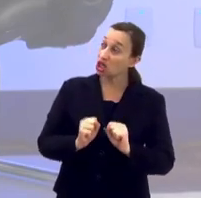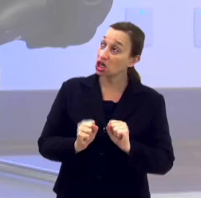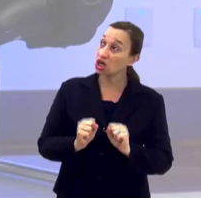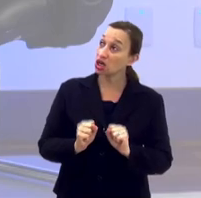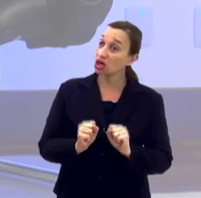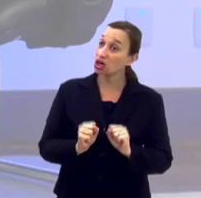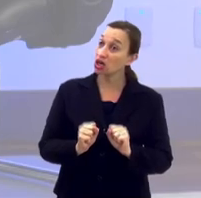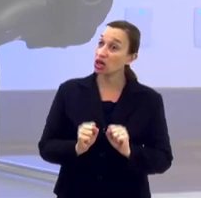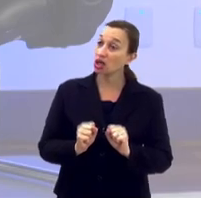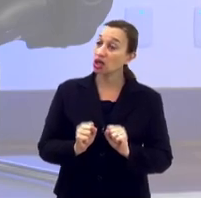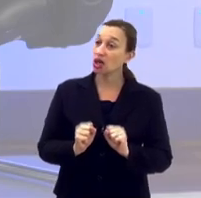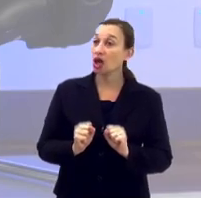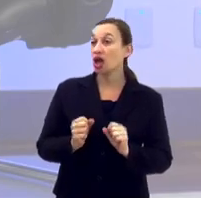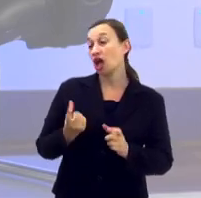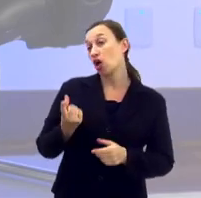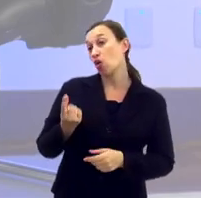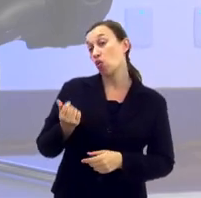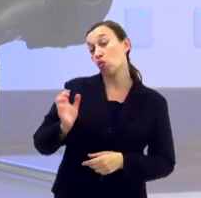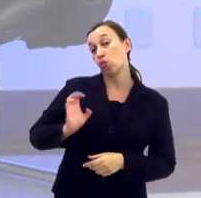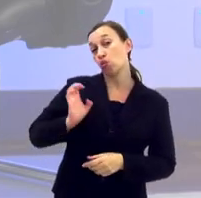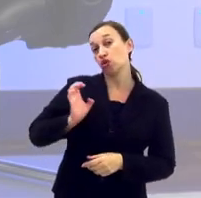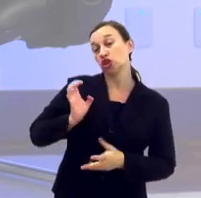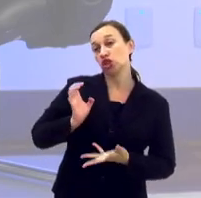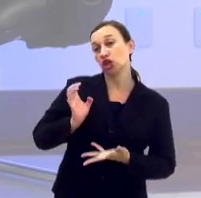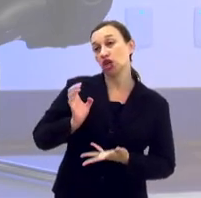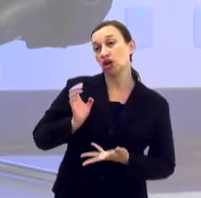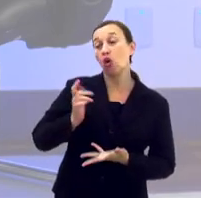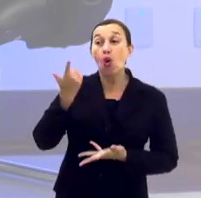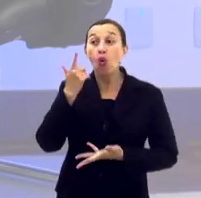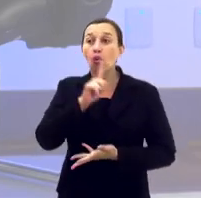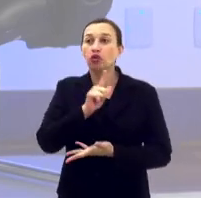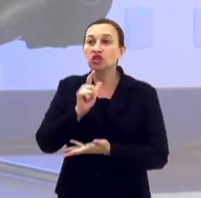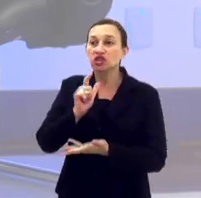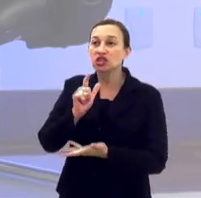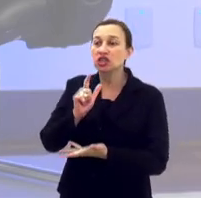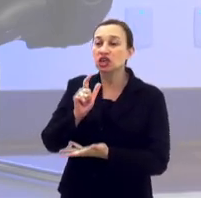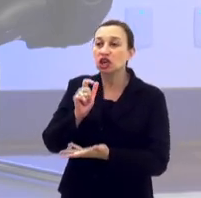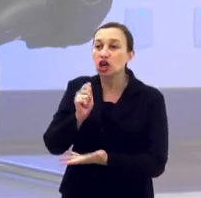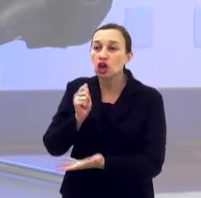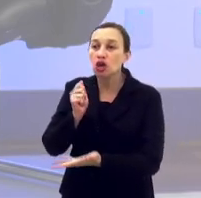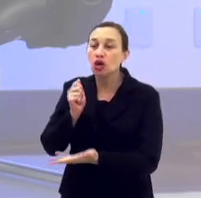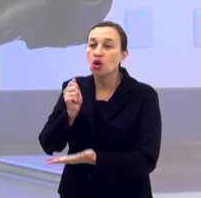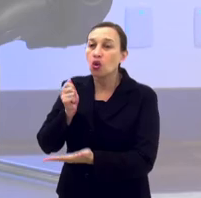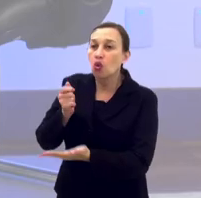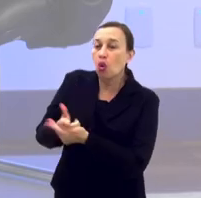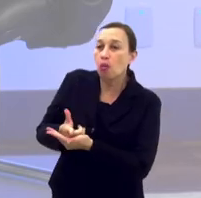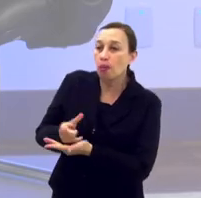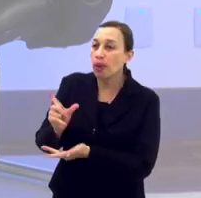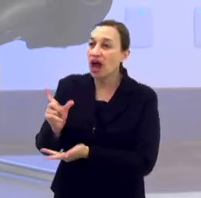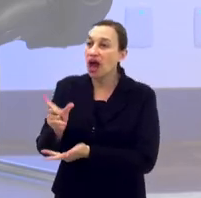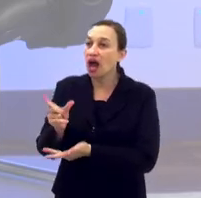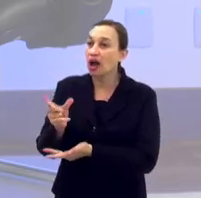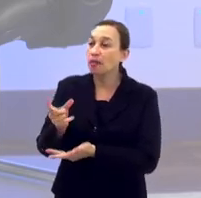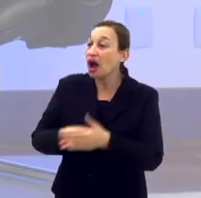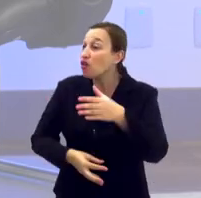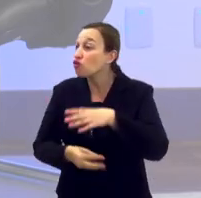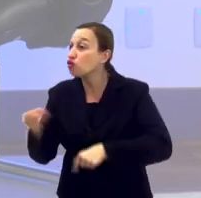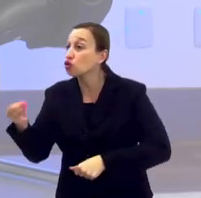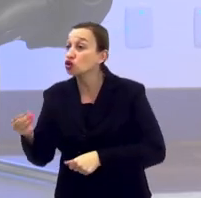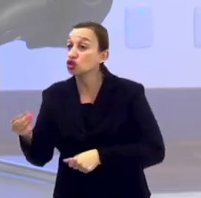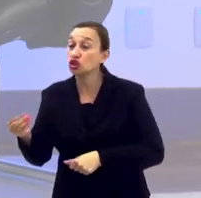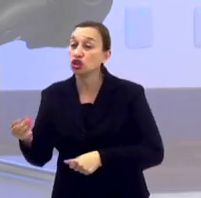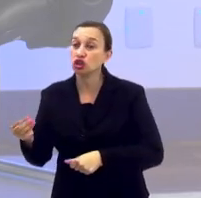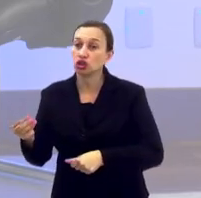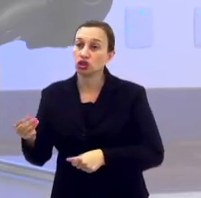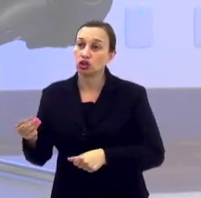eventualmente, a condição financeira favorecer se conseguir um passaporte, uma